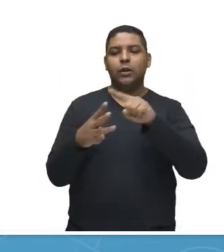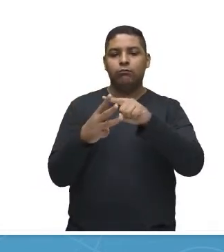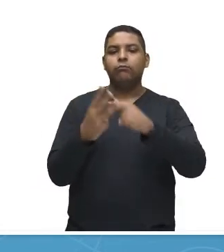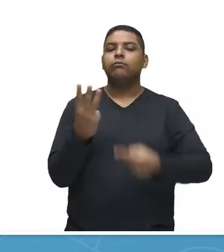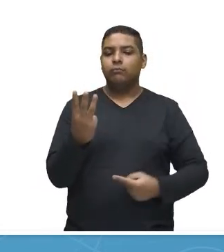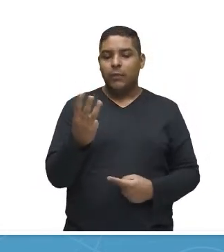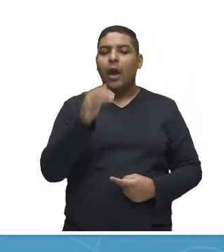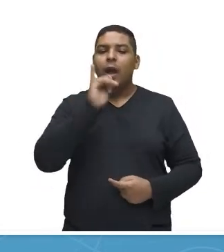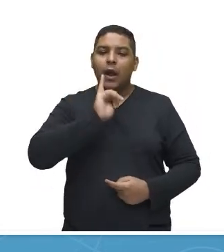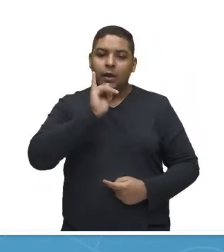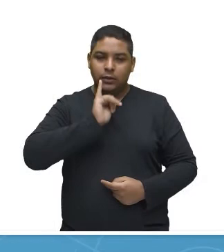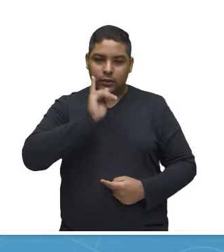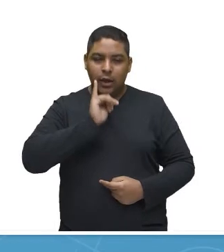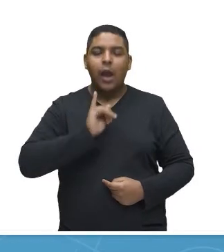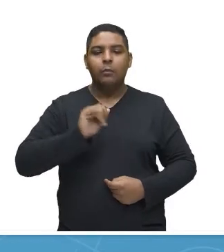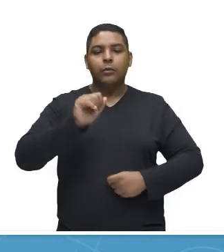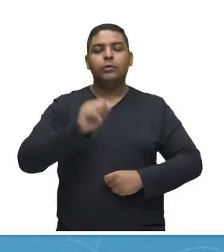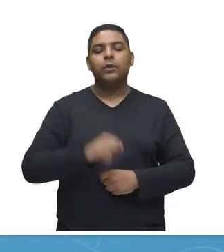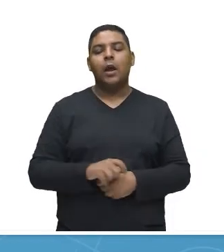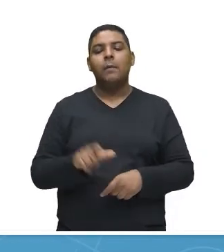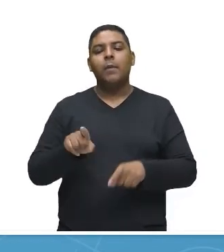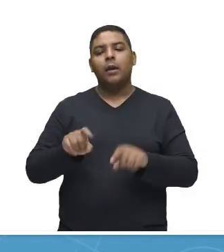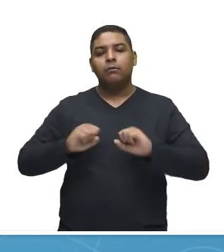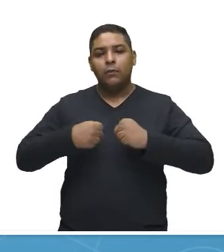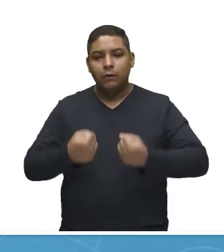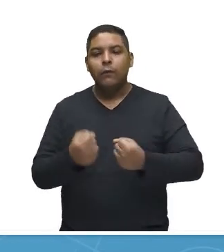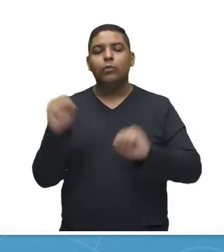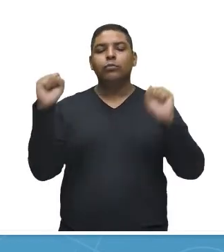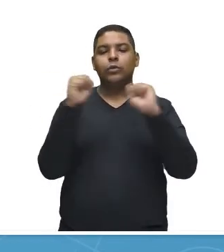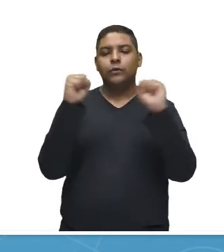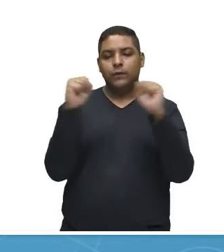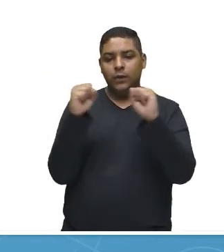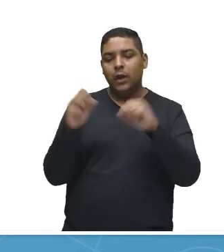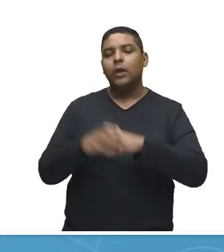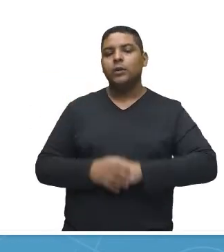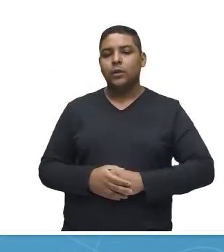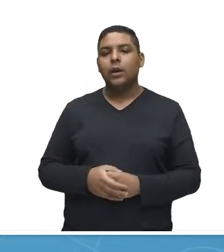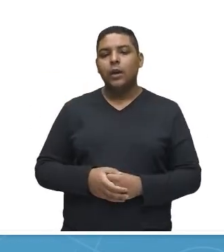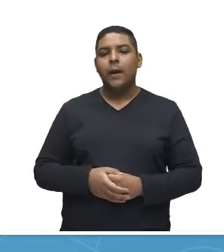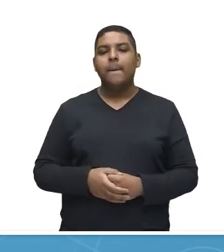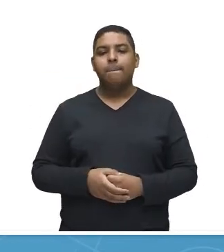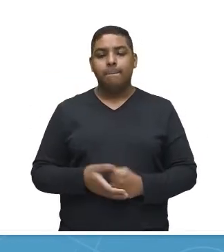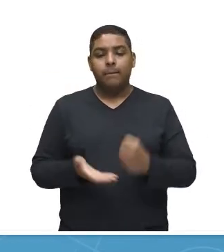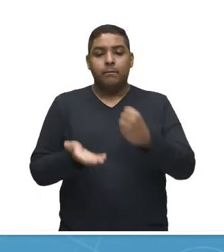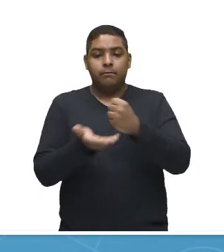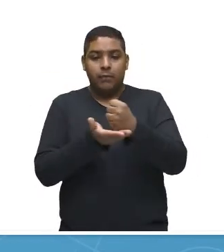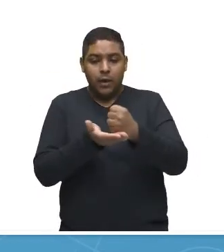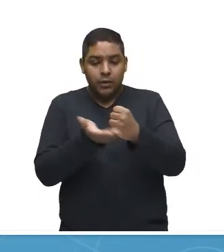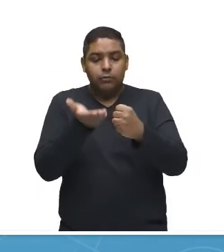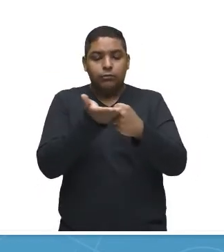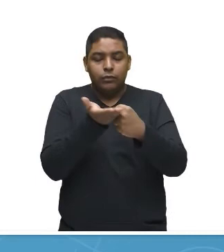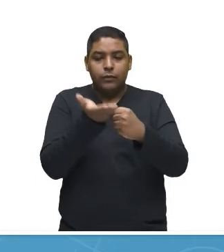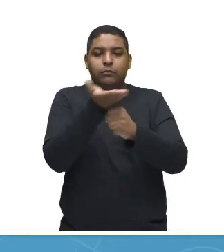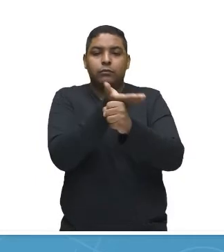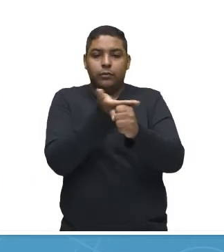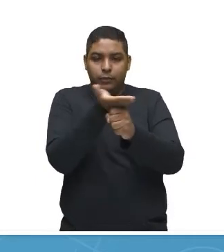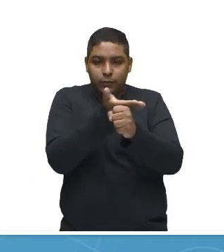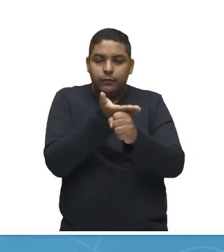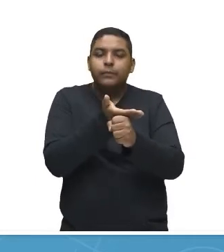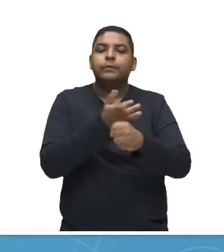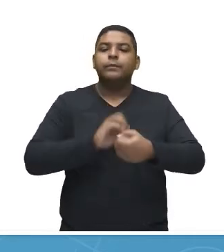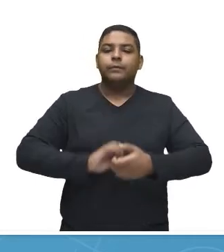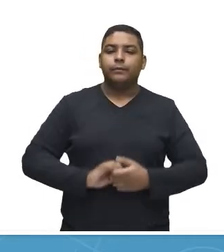alguns exemplos de atividades, né, que são de baixa, de moderada e de alta